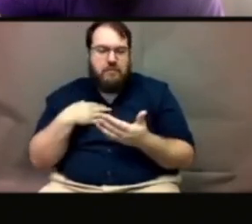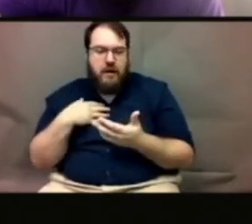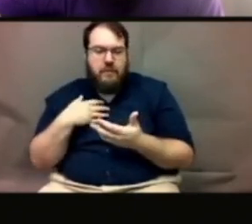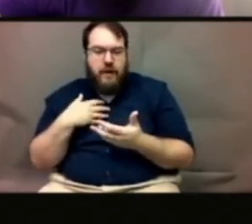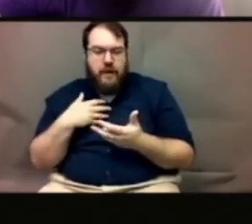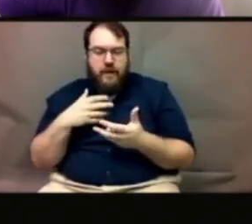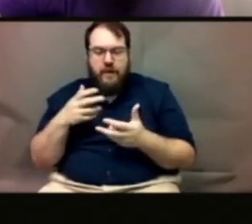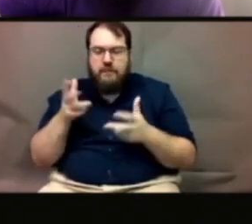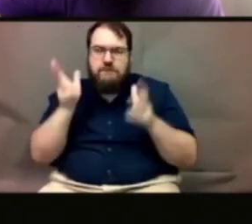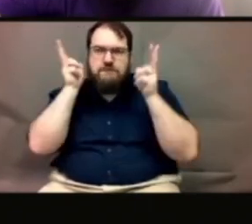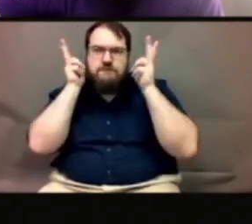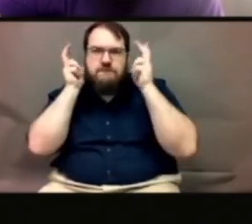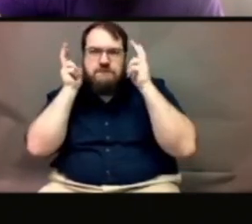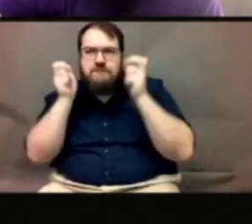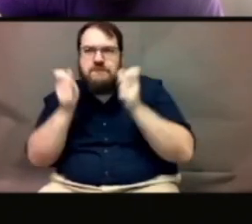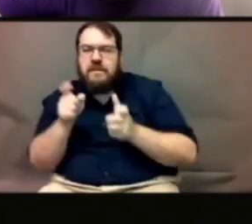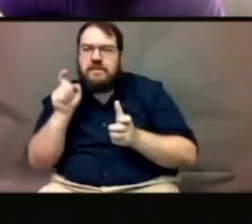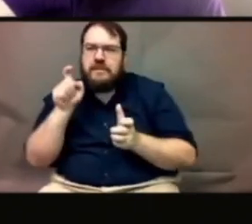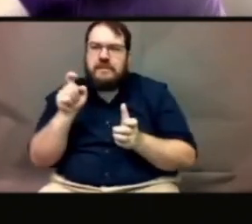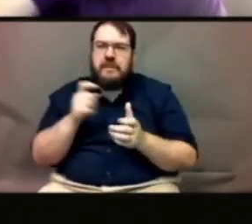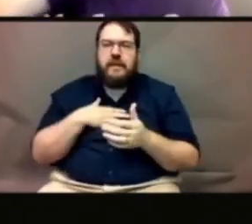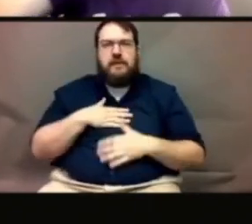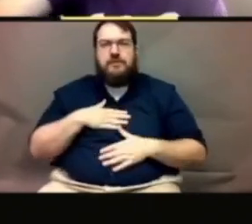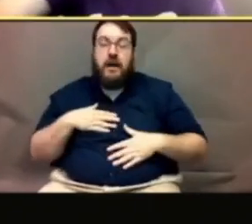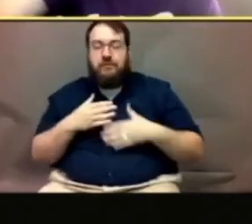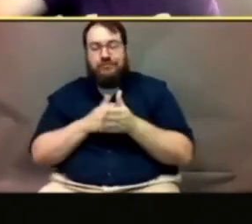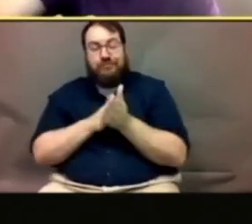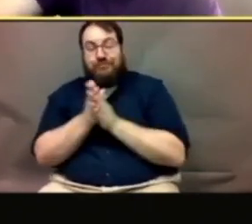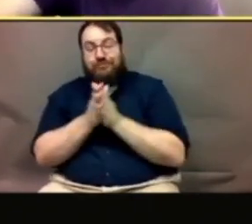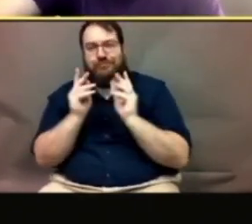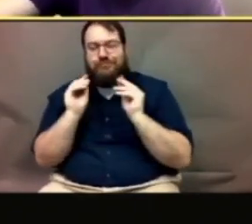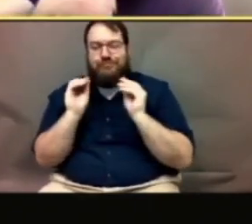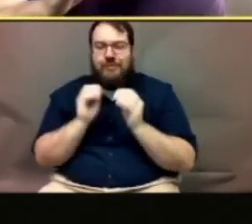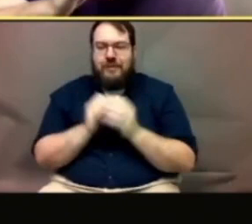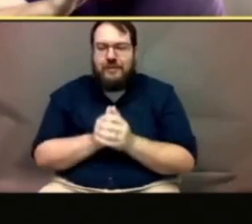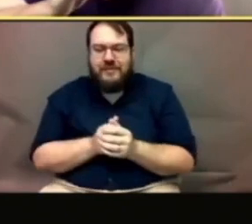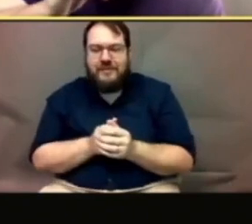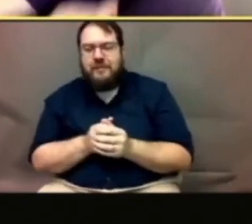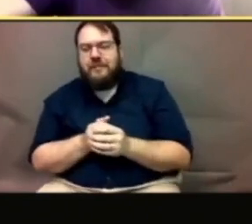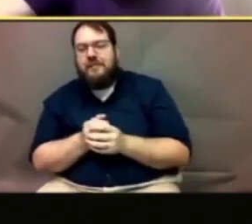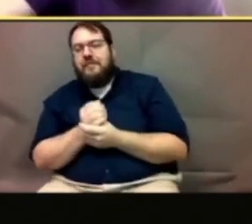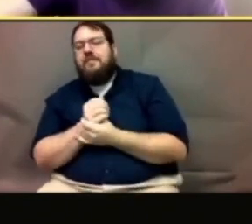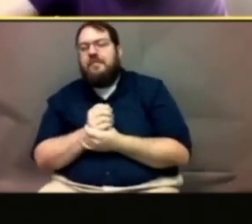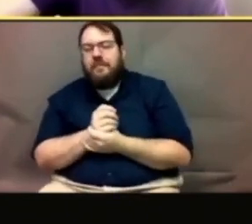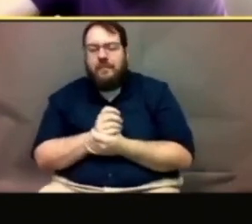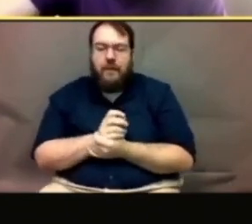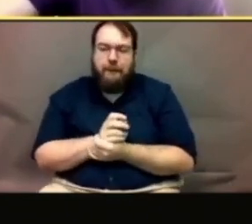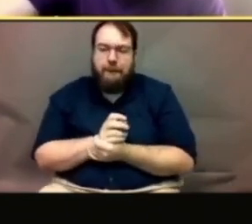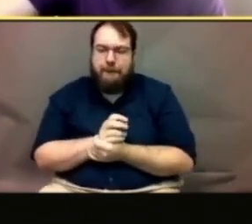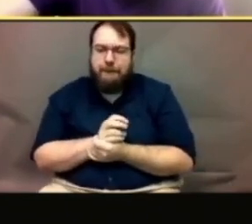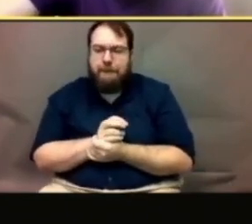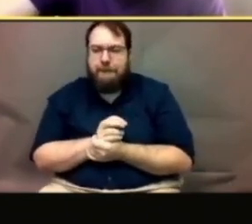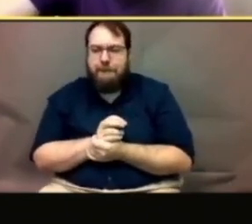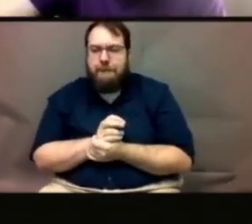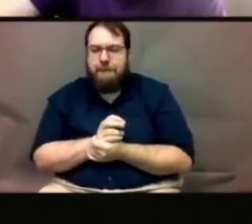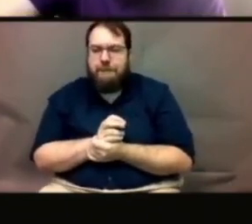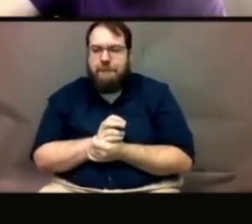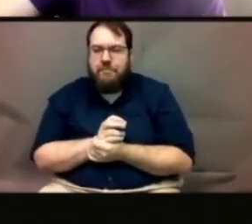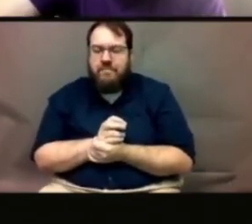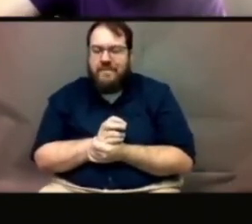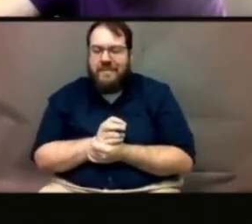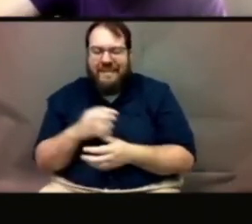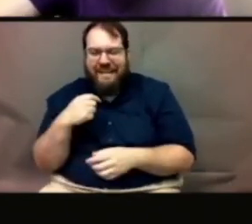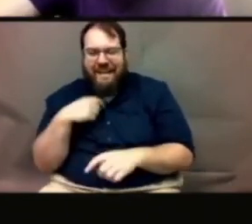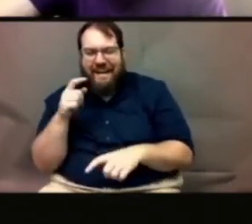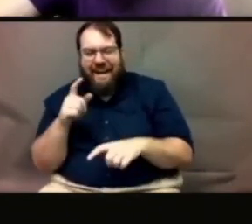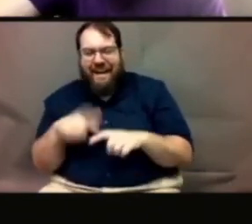talvez seja só o meu uma opinião minha mas pode ser uma experiência bem